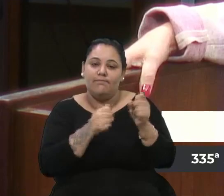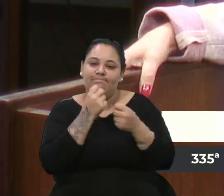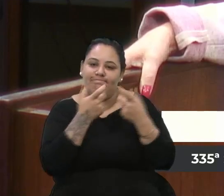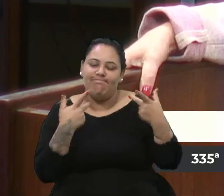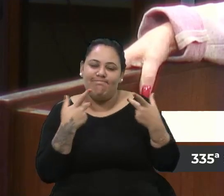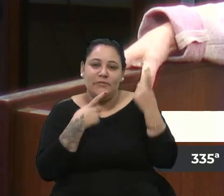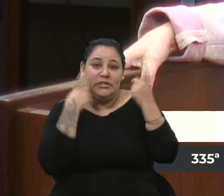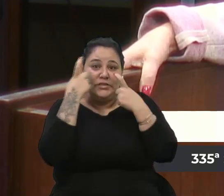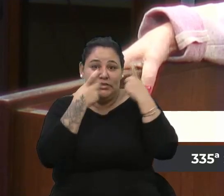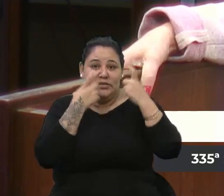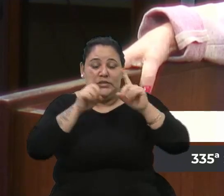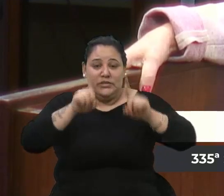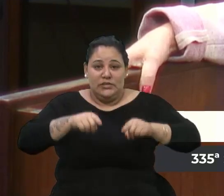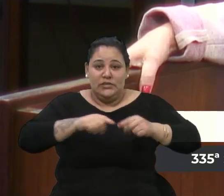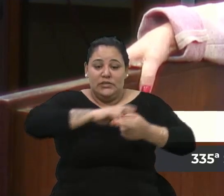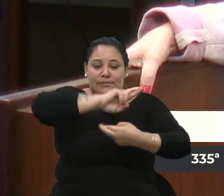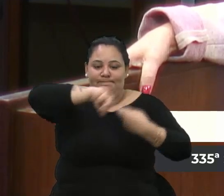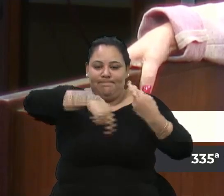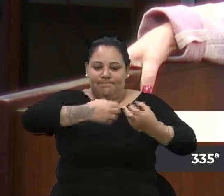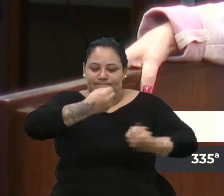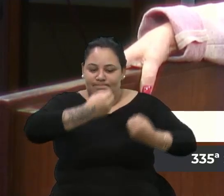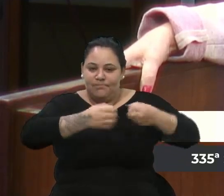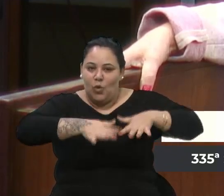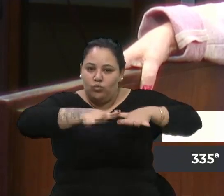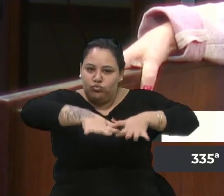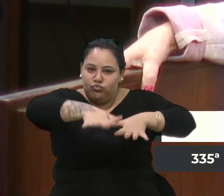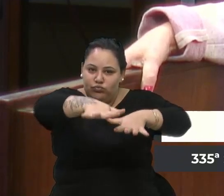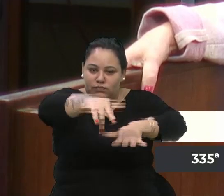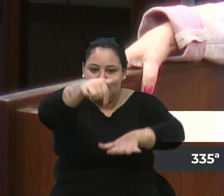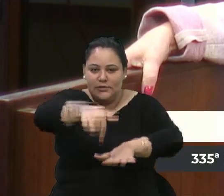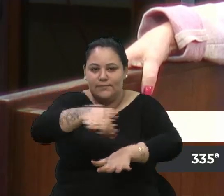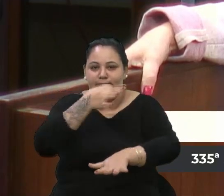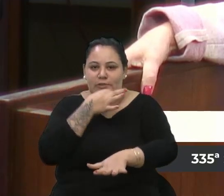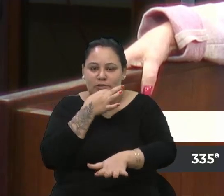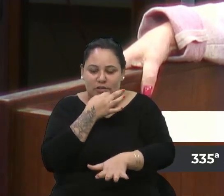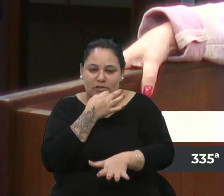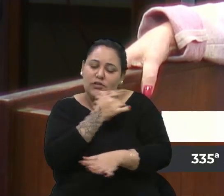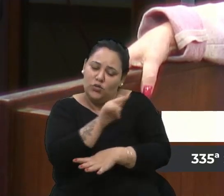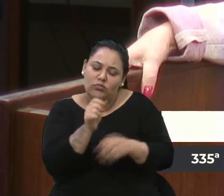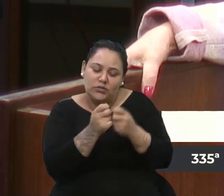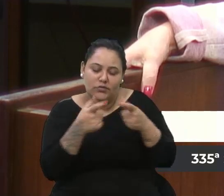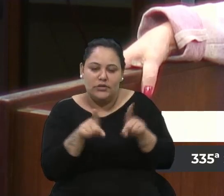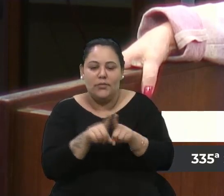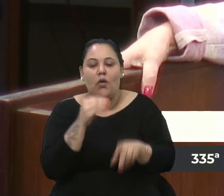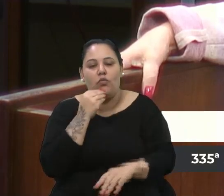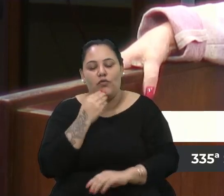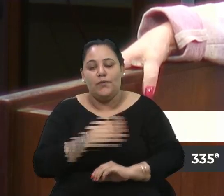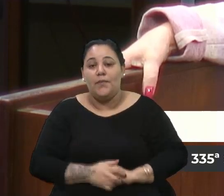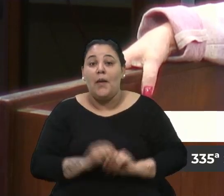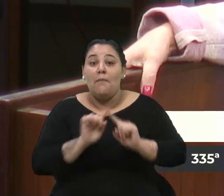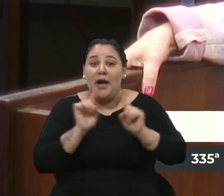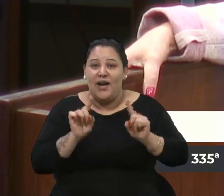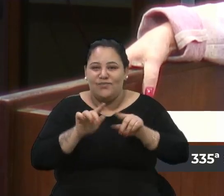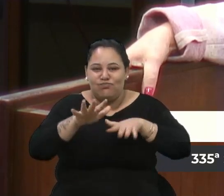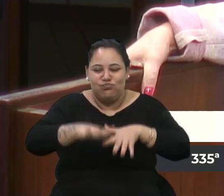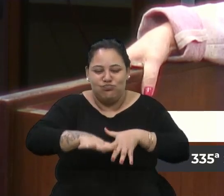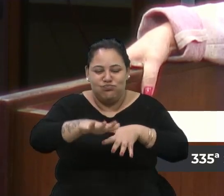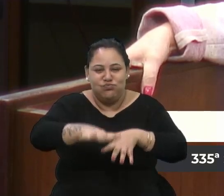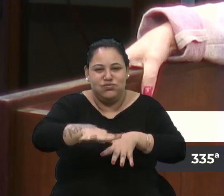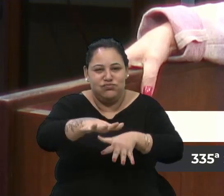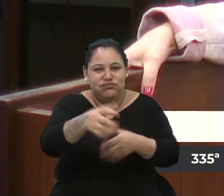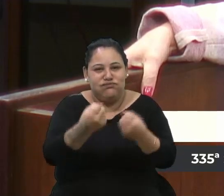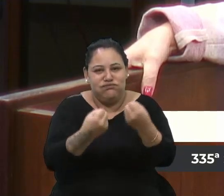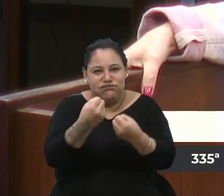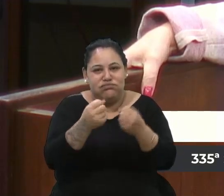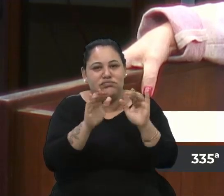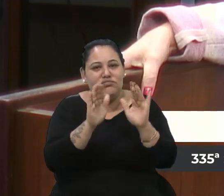bastante, que é do trânsito, além de várias outras que eu poderia colocar. Mas o trânsito, eu já comentei aqui